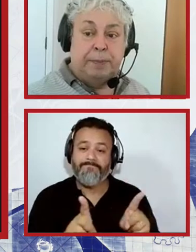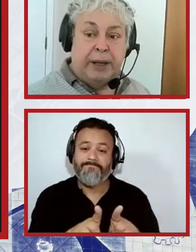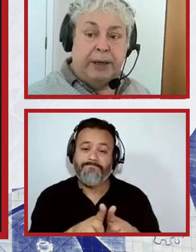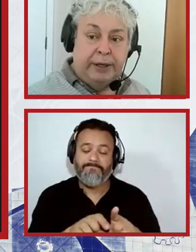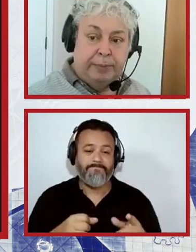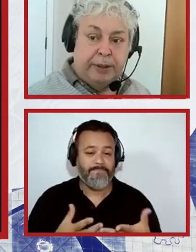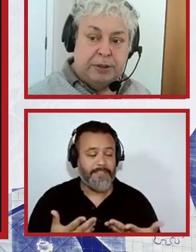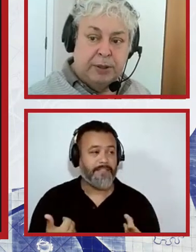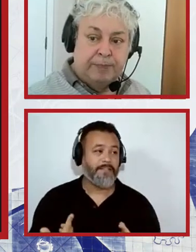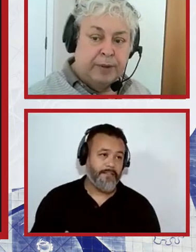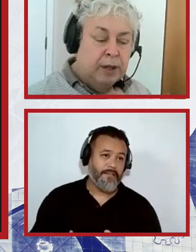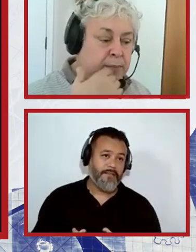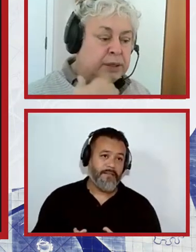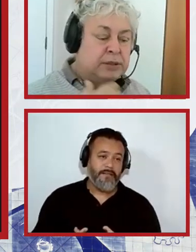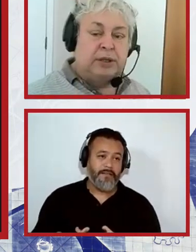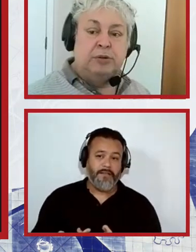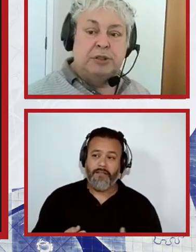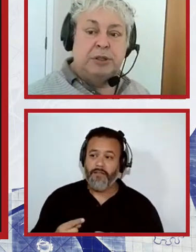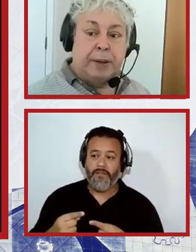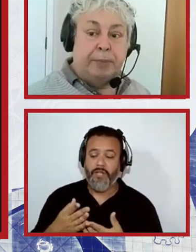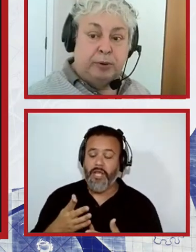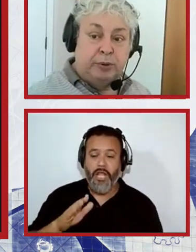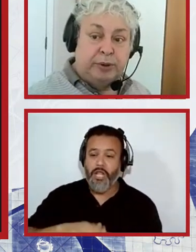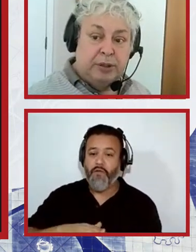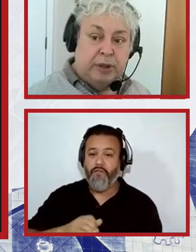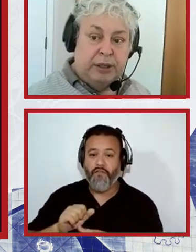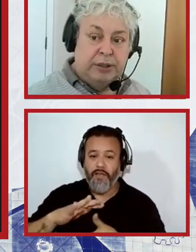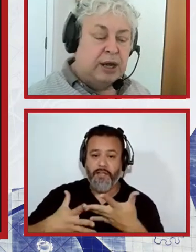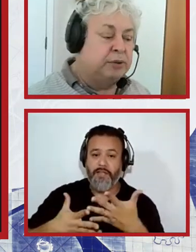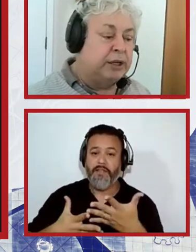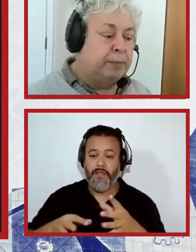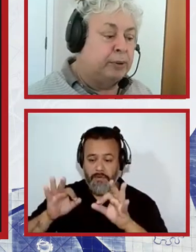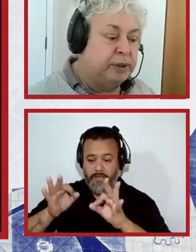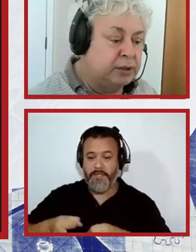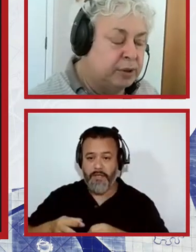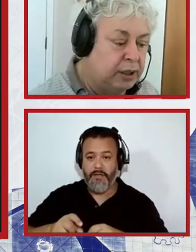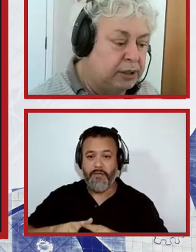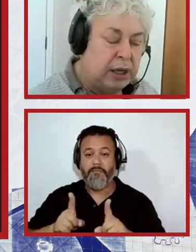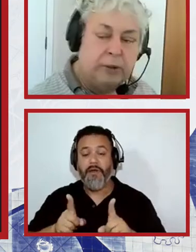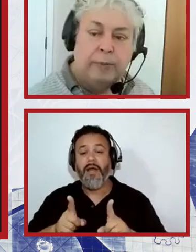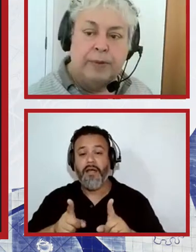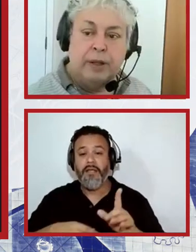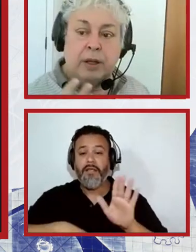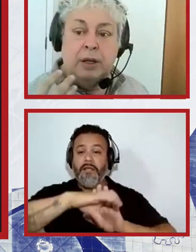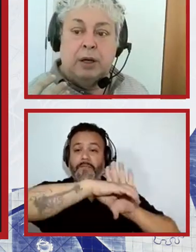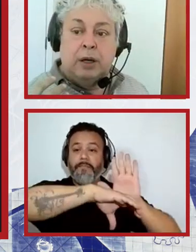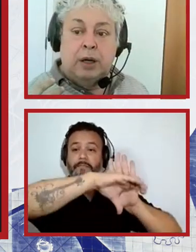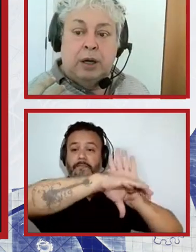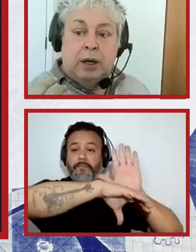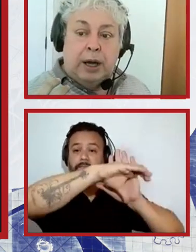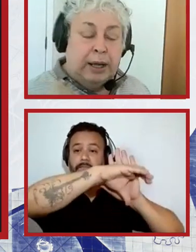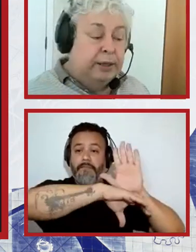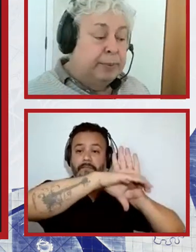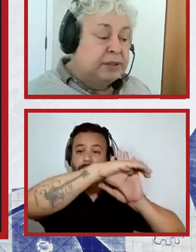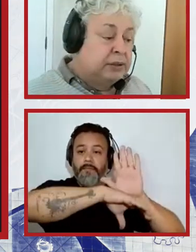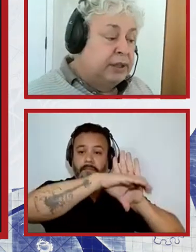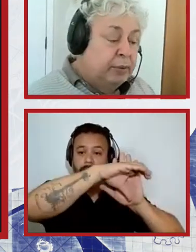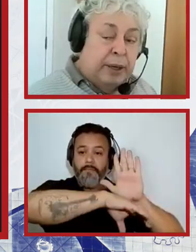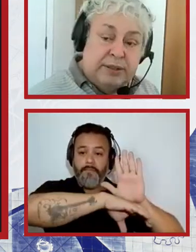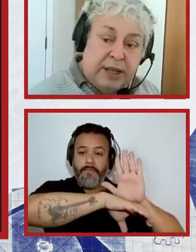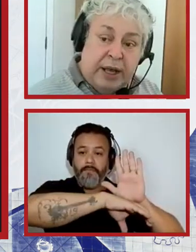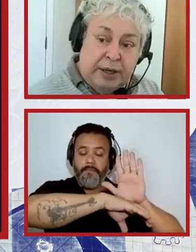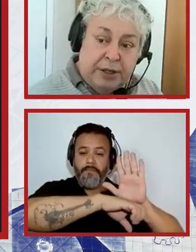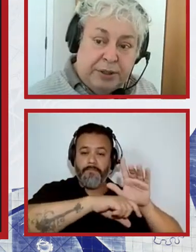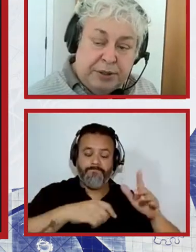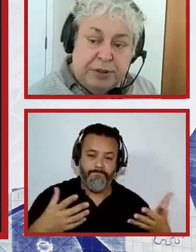não traduzir para Libras, mas traduzir para português oralizado. O que é português oralizado? A Libras